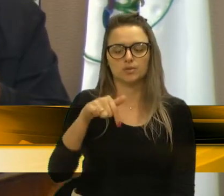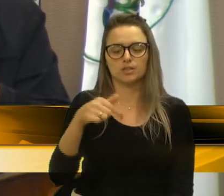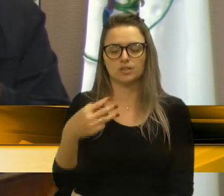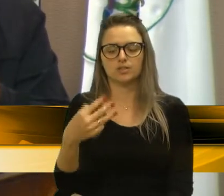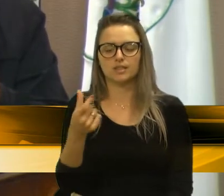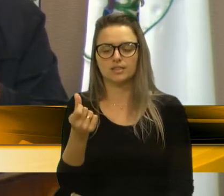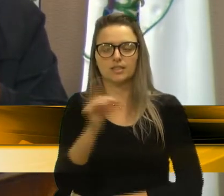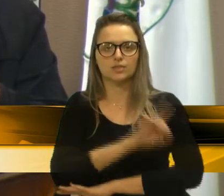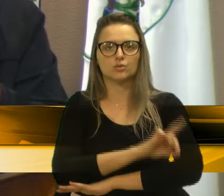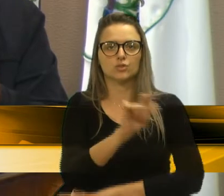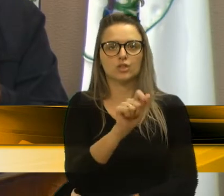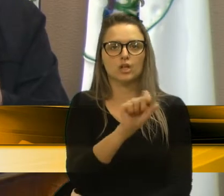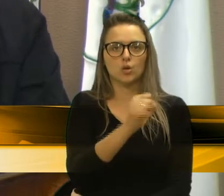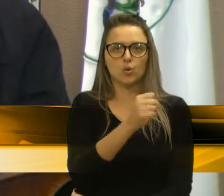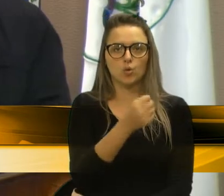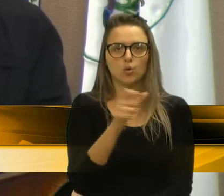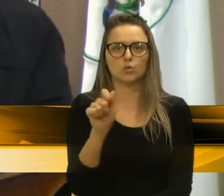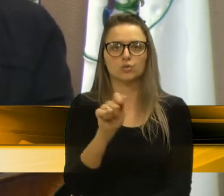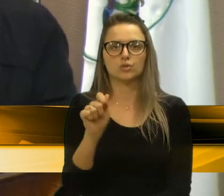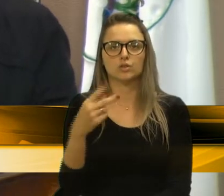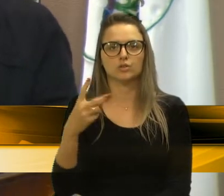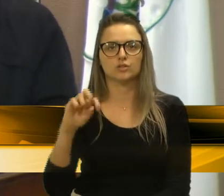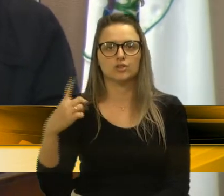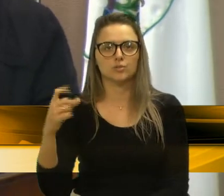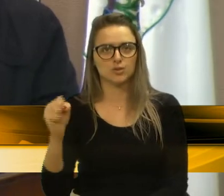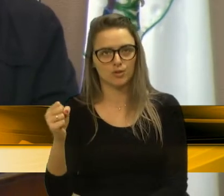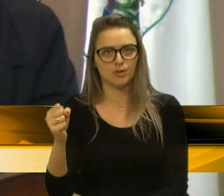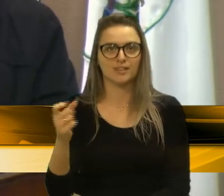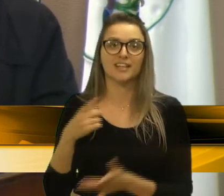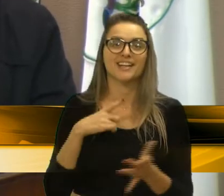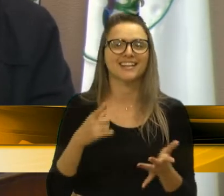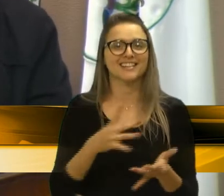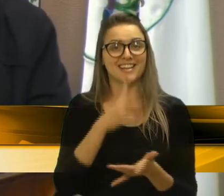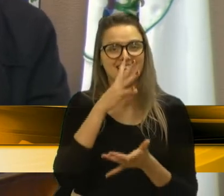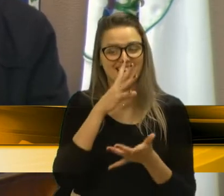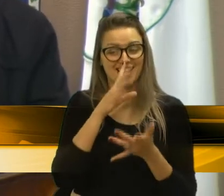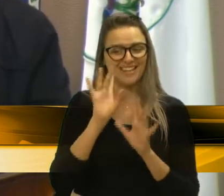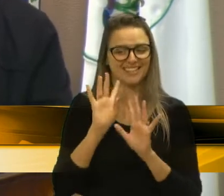19.736, de 8 de agosto de 2018. E aí a surpresa,